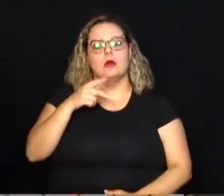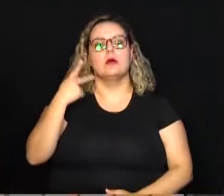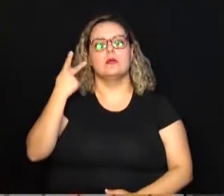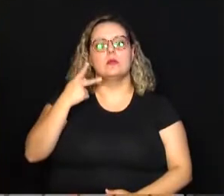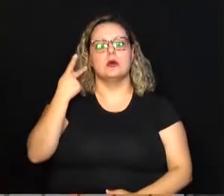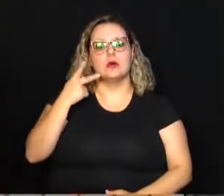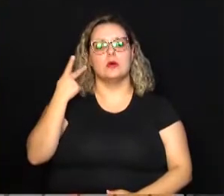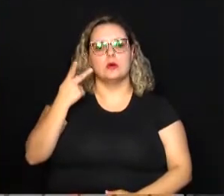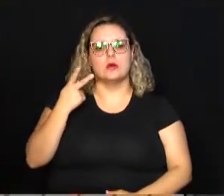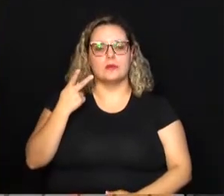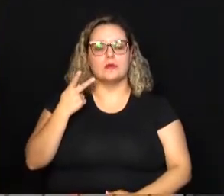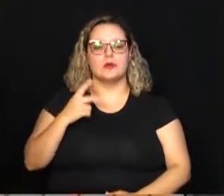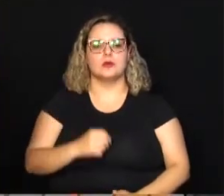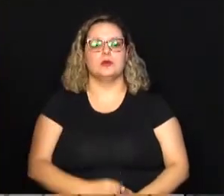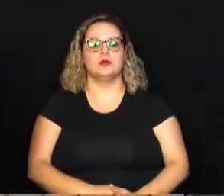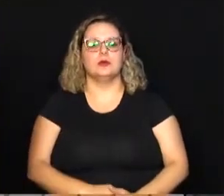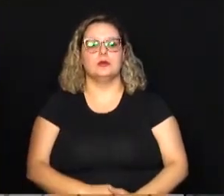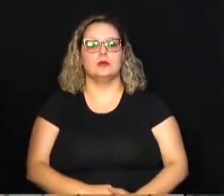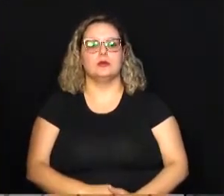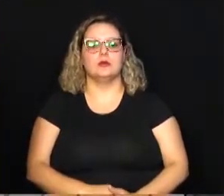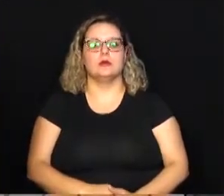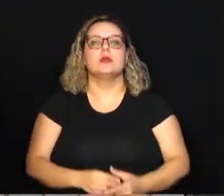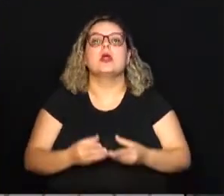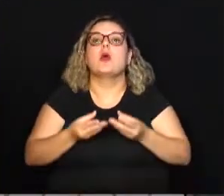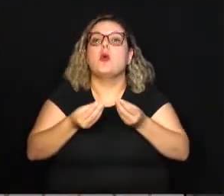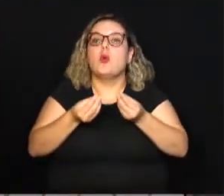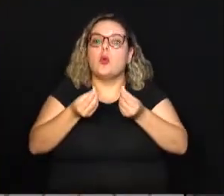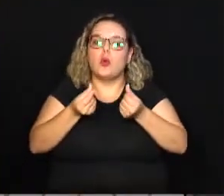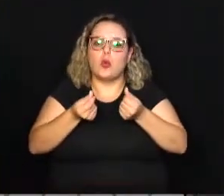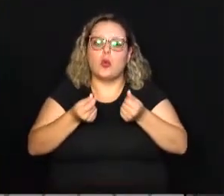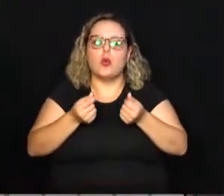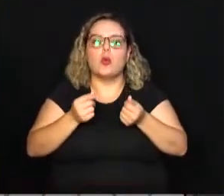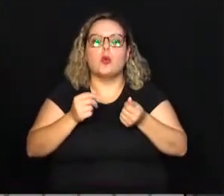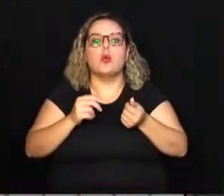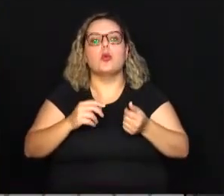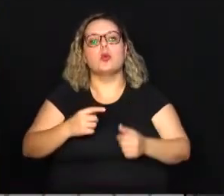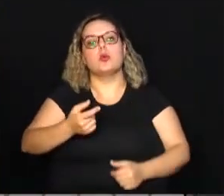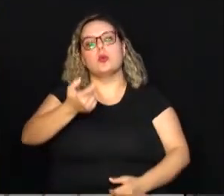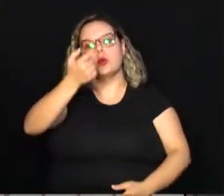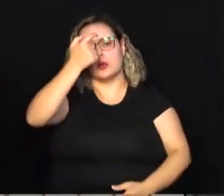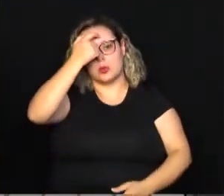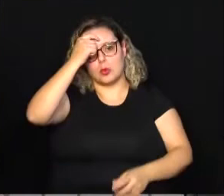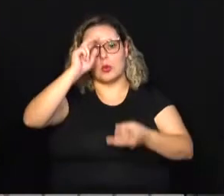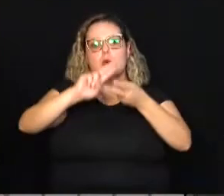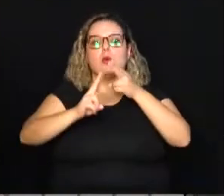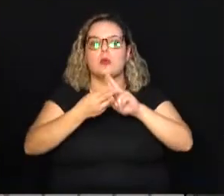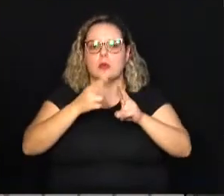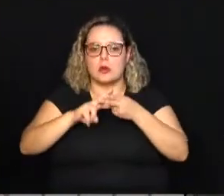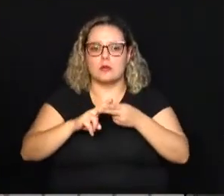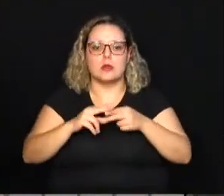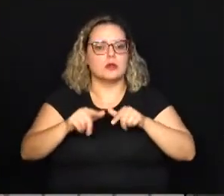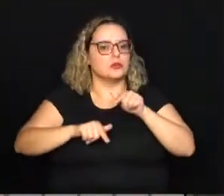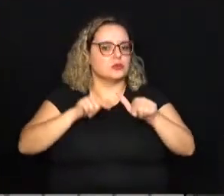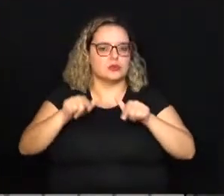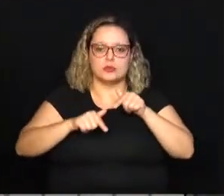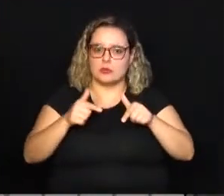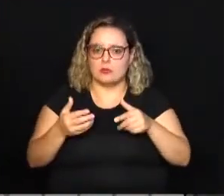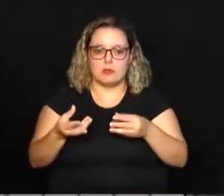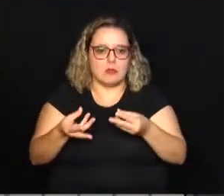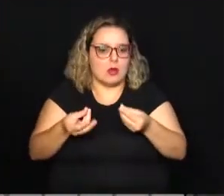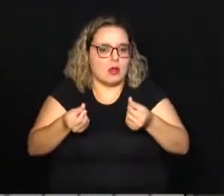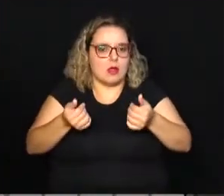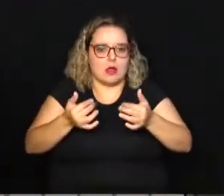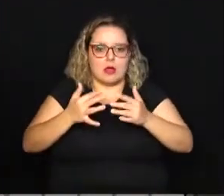uma vereadora que tem qualidade, tem conteúdo, faz aí um trabalho brilhante na Câmara Municipal, tem